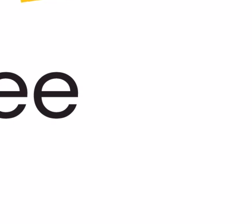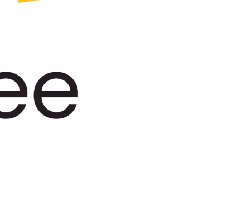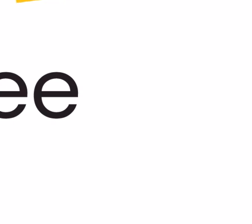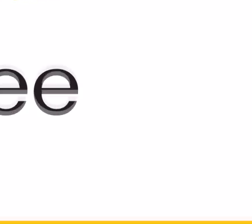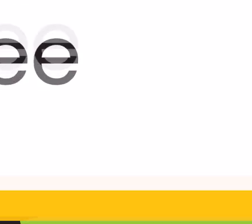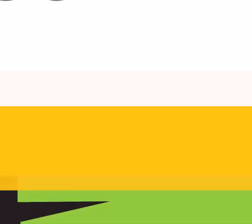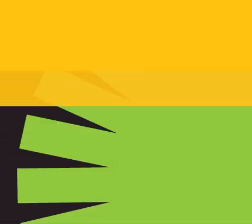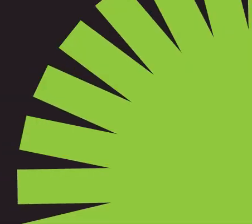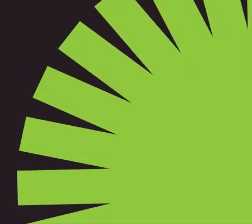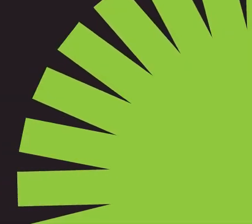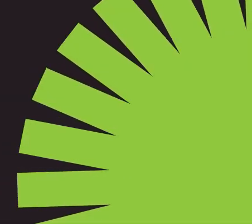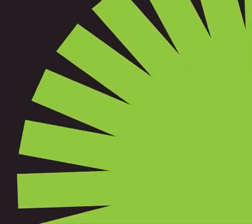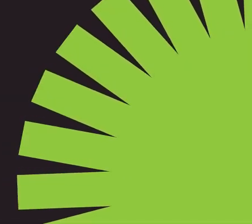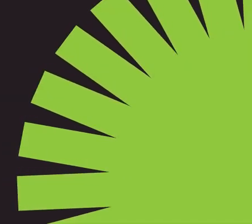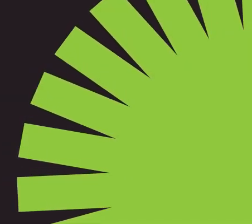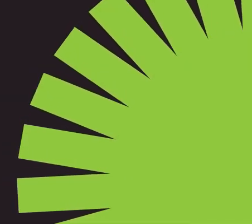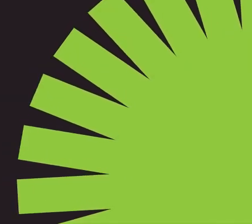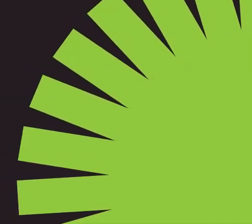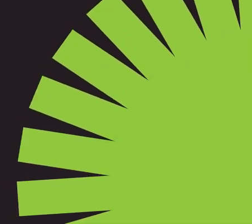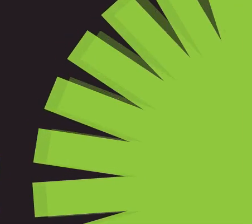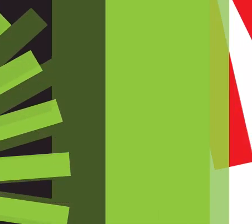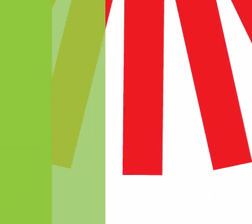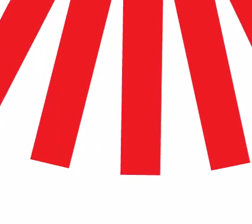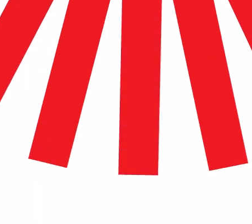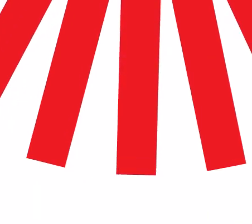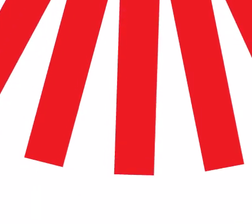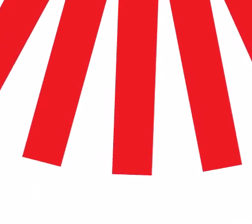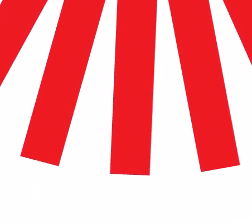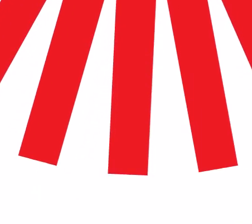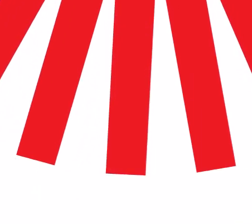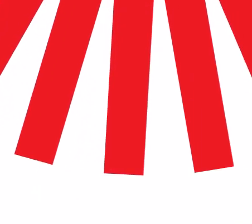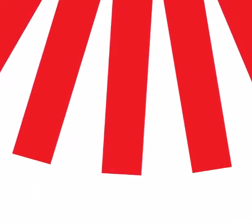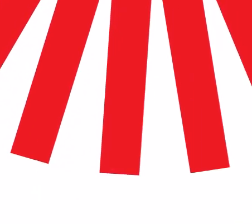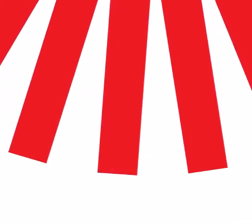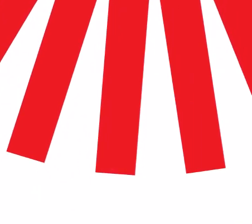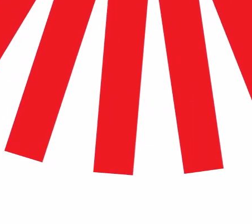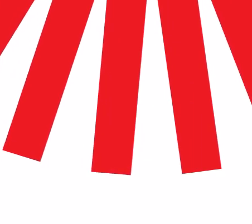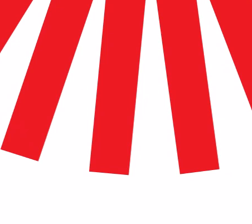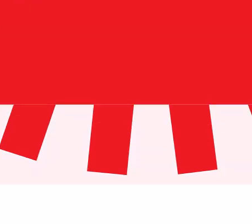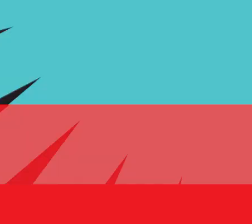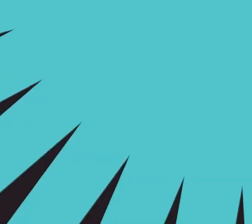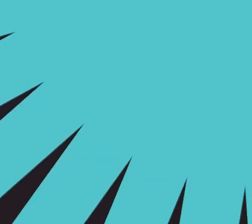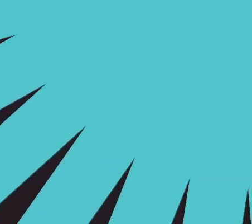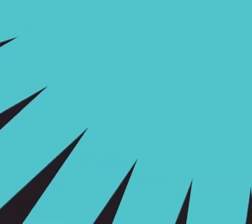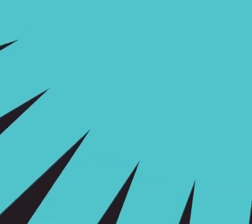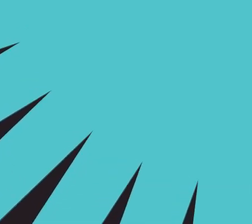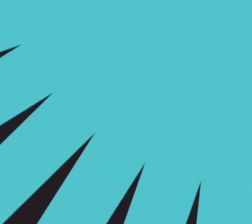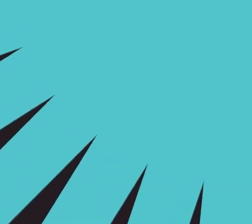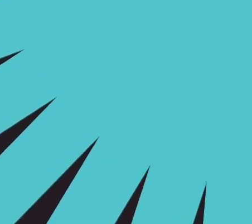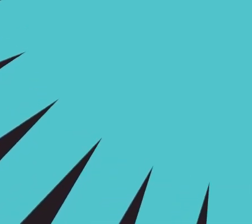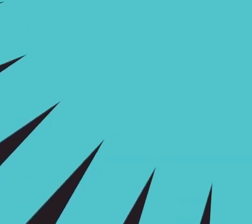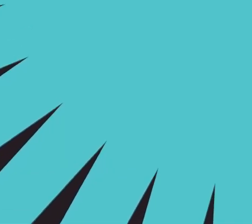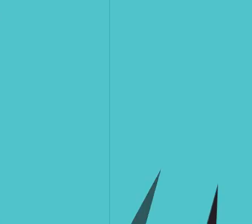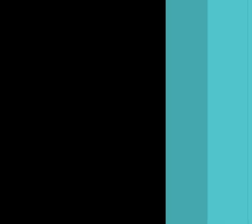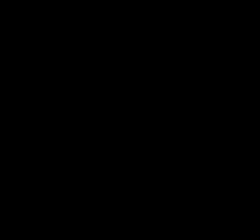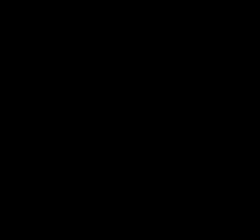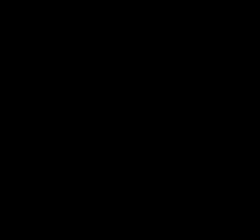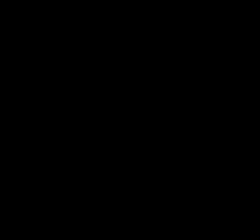ai